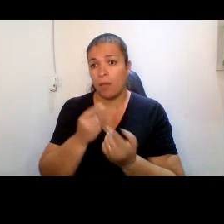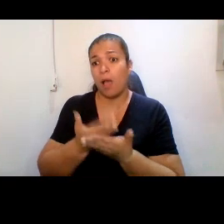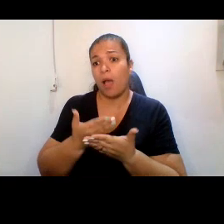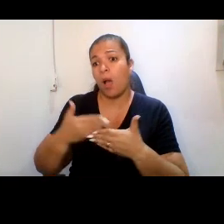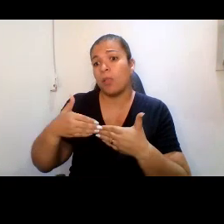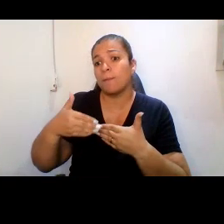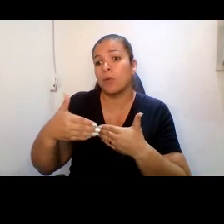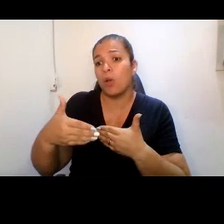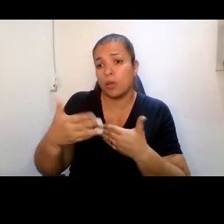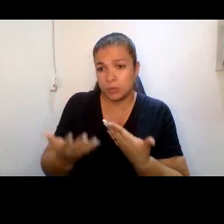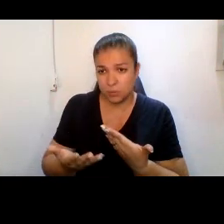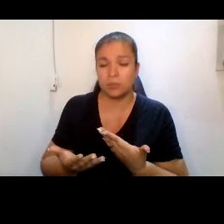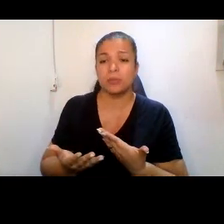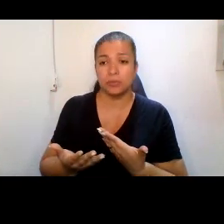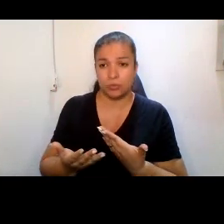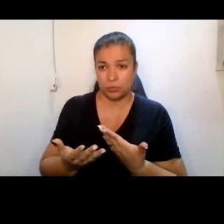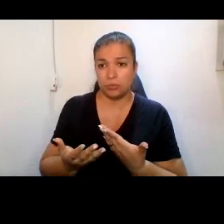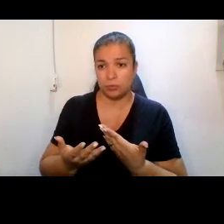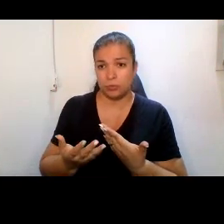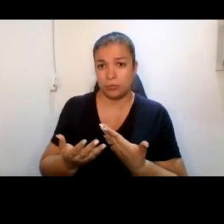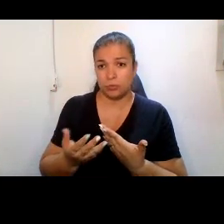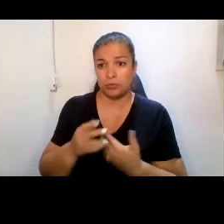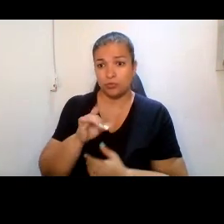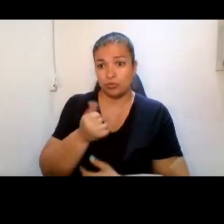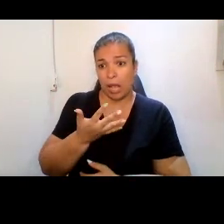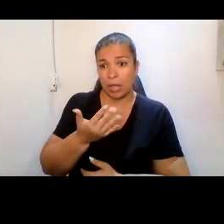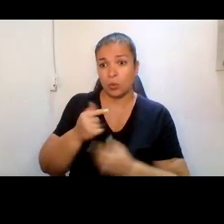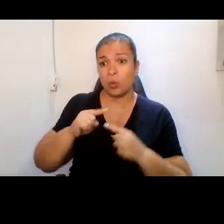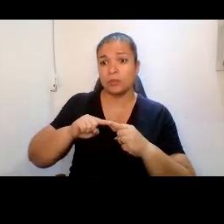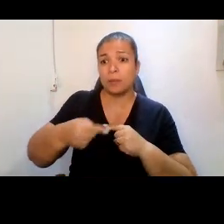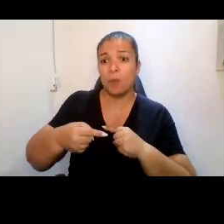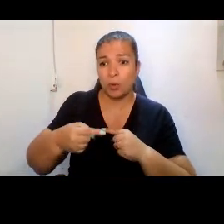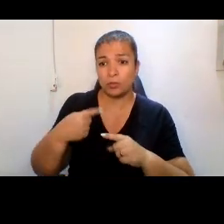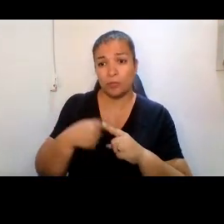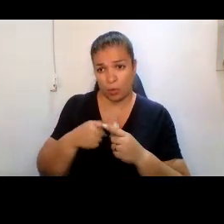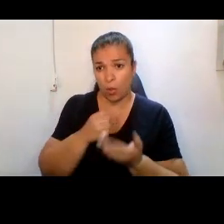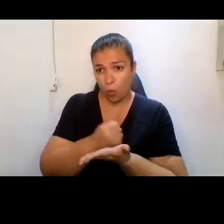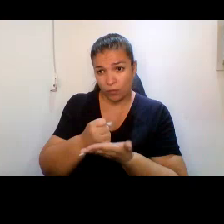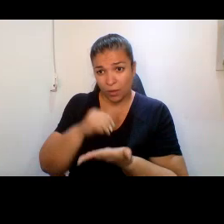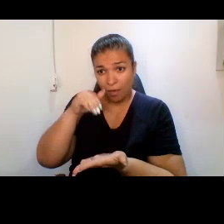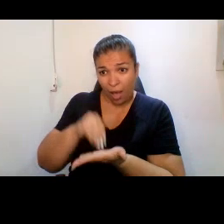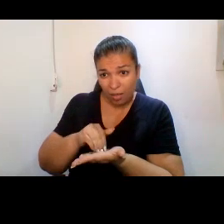Como é que vai ser depois do dia 14, que é quando finaliza o contrato deles?